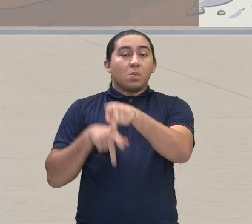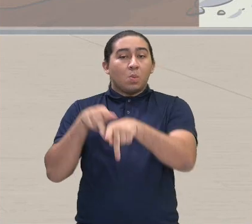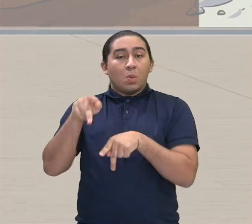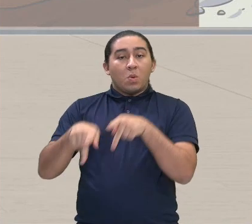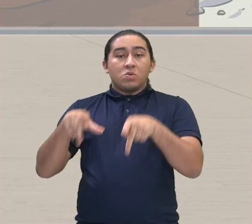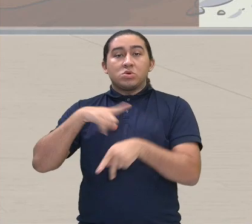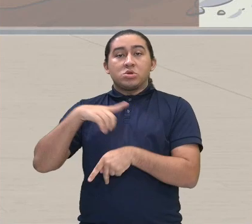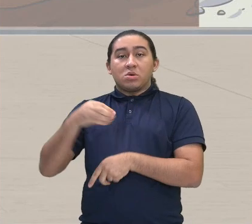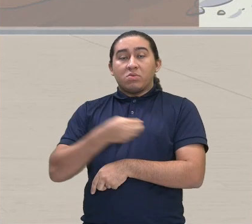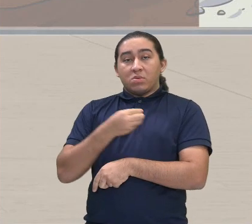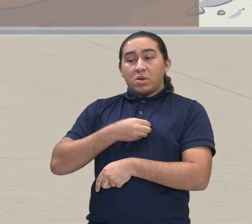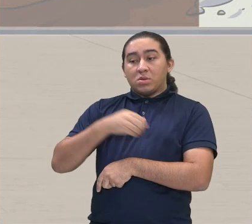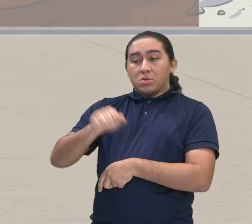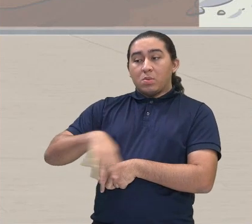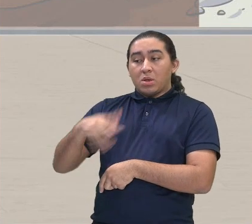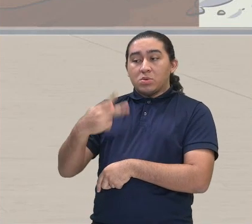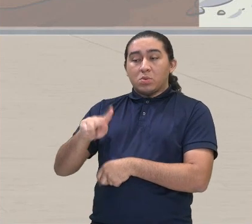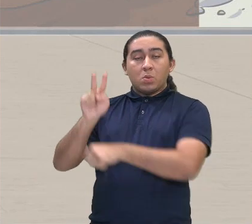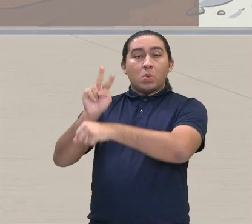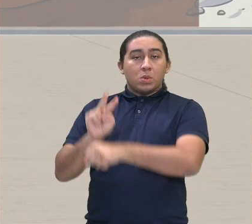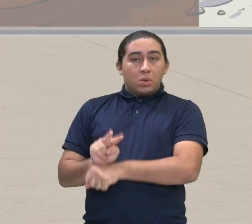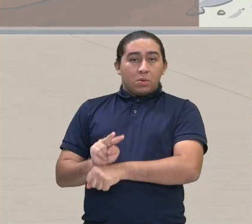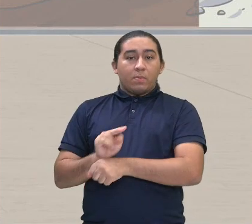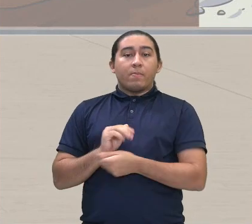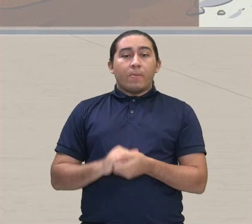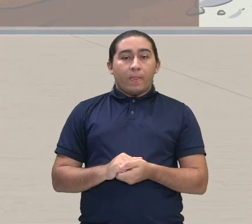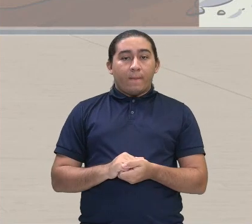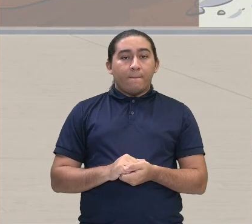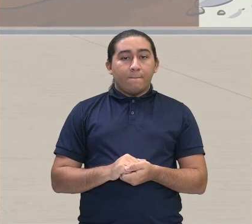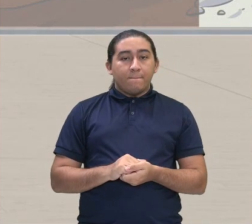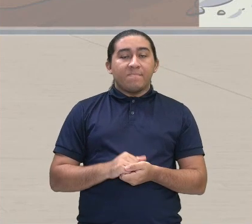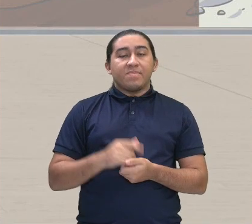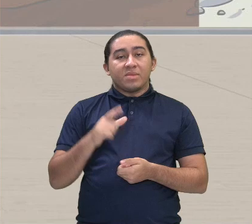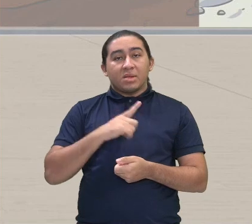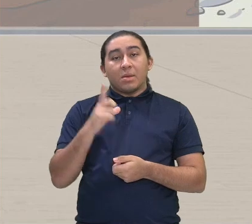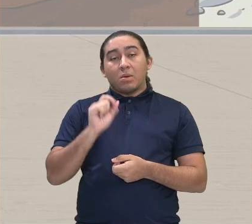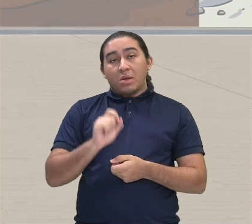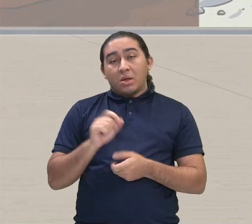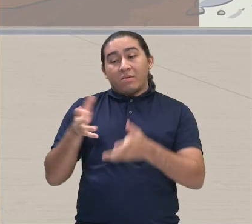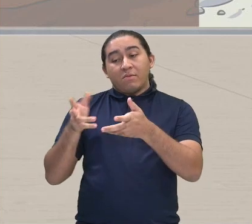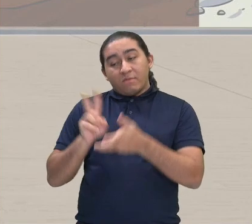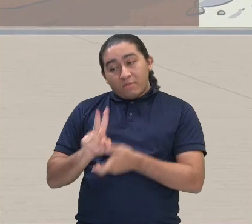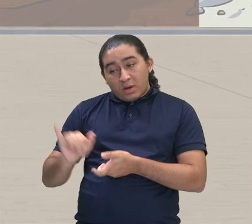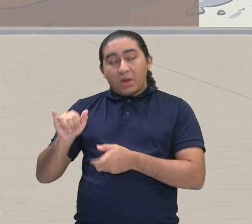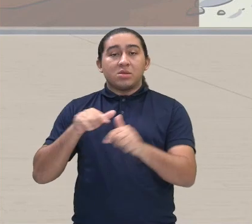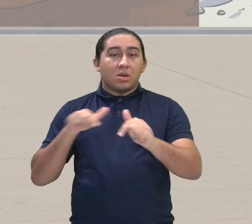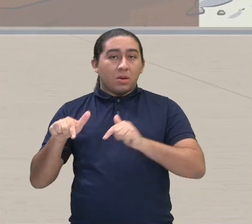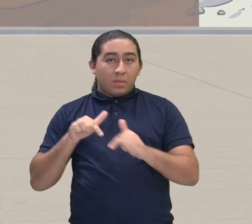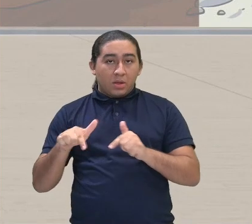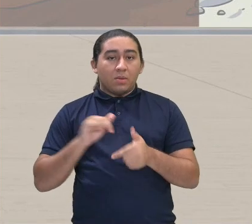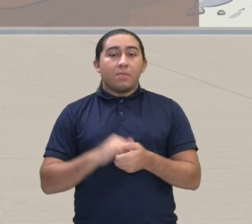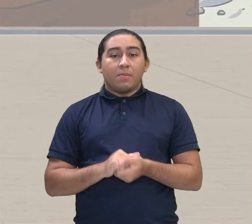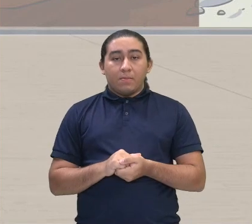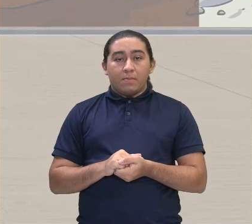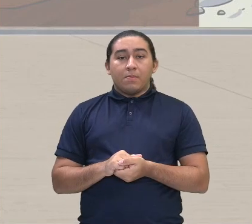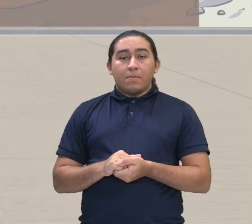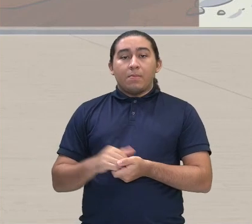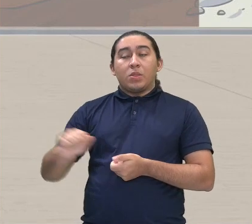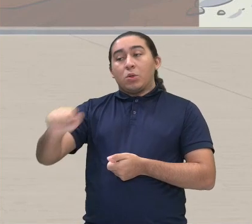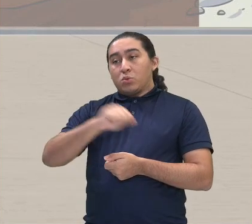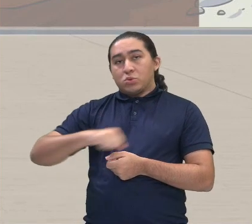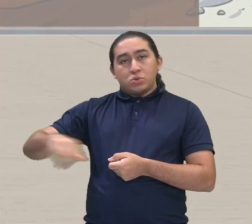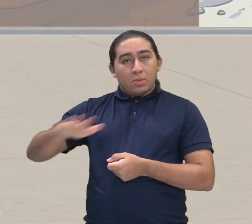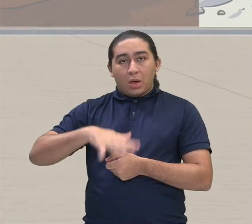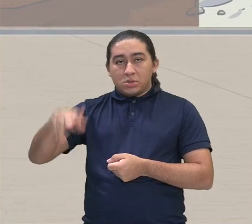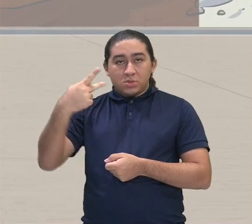no seu território sob os seus cuidados e que lhe jurou fidelidade e que vai trabalhar, tanto no manso senhorial quanto no manso servil, e